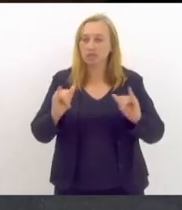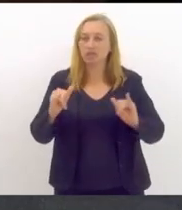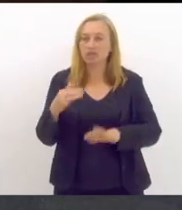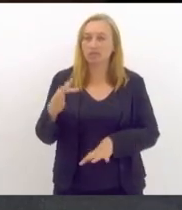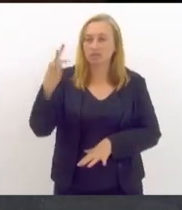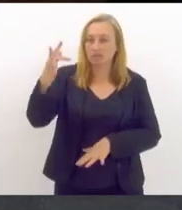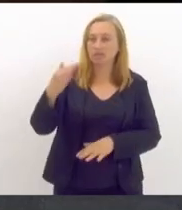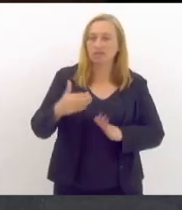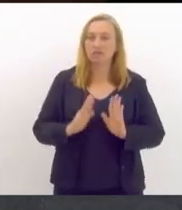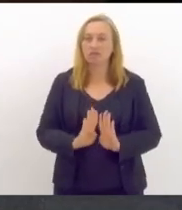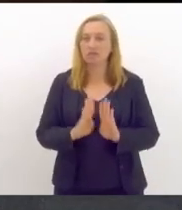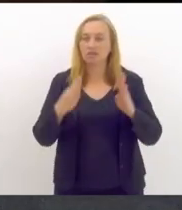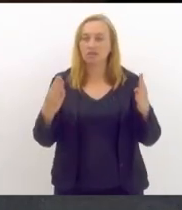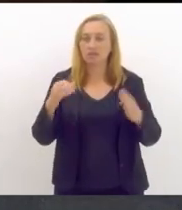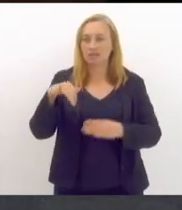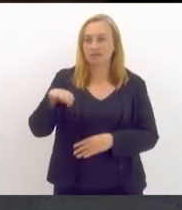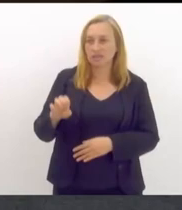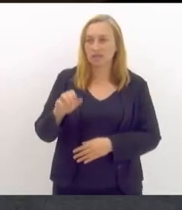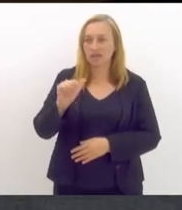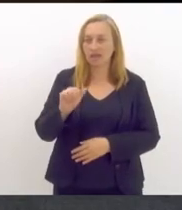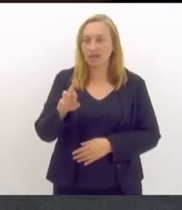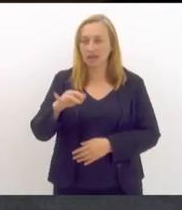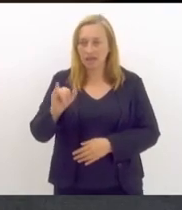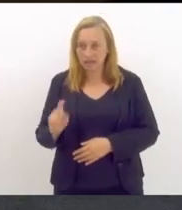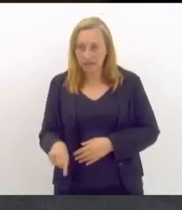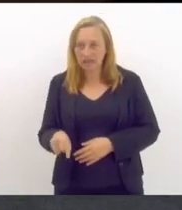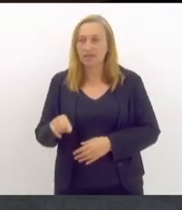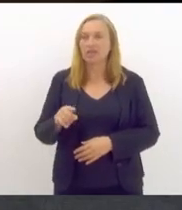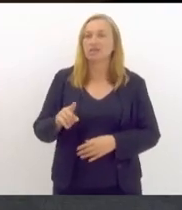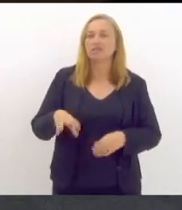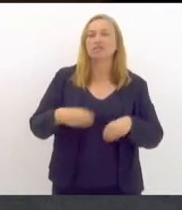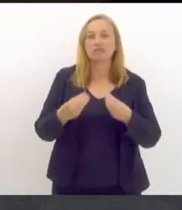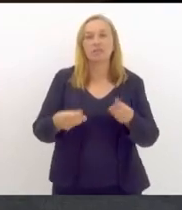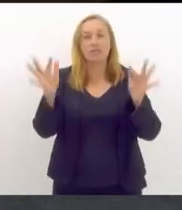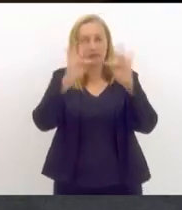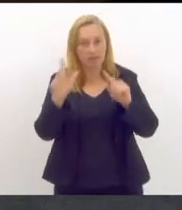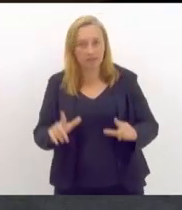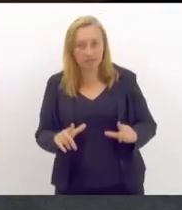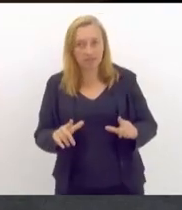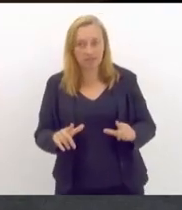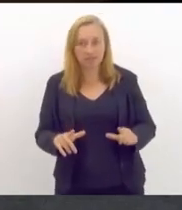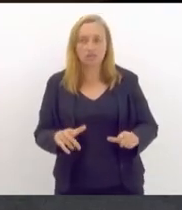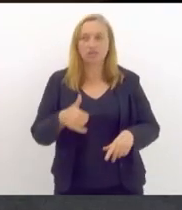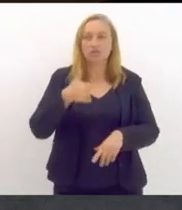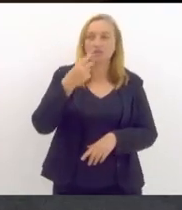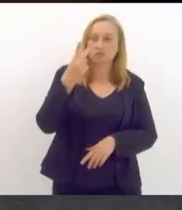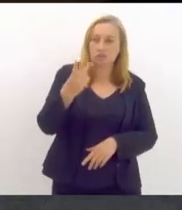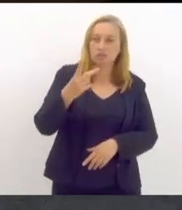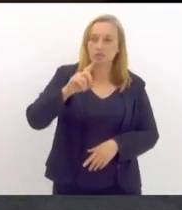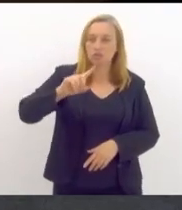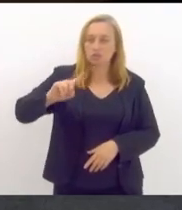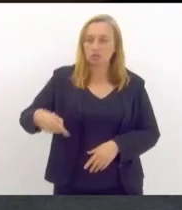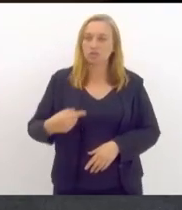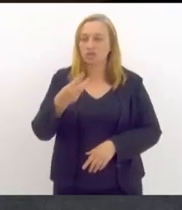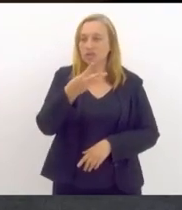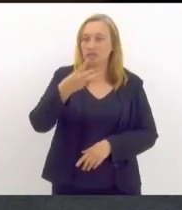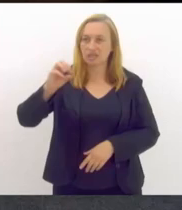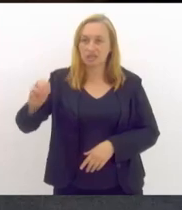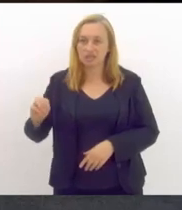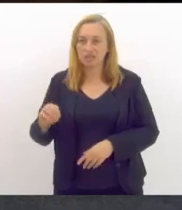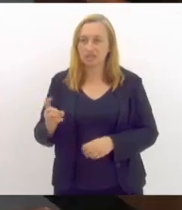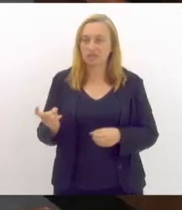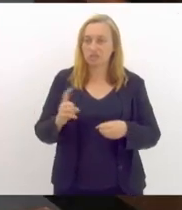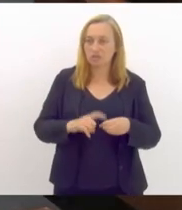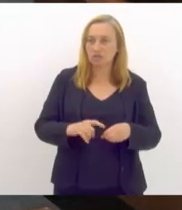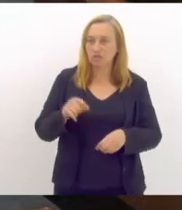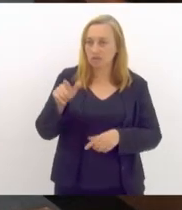a reabertura do Cine Icaraí não só para trazer Felicidade pros 2.300 sócios daquela Associação